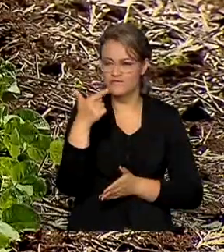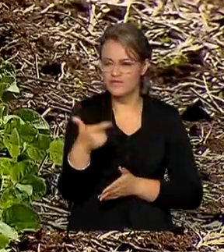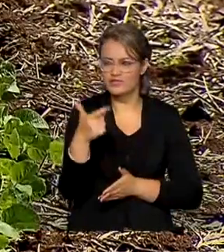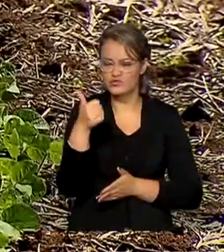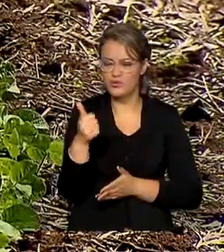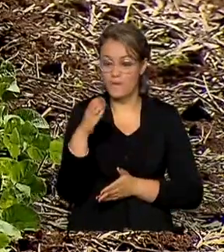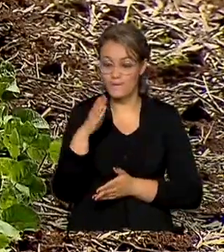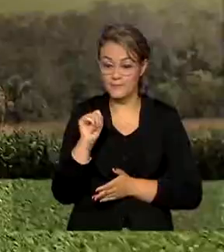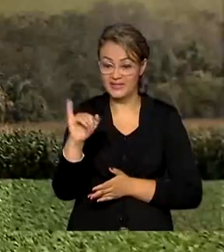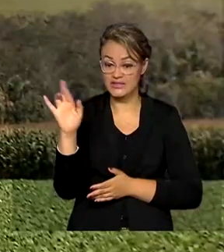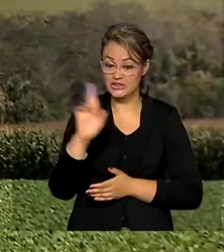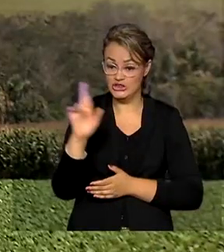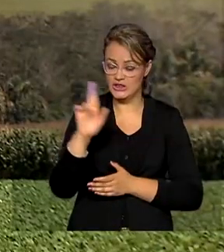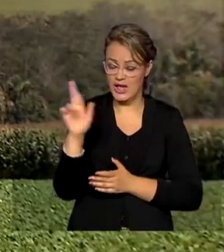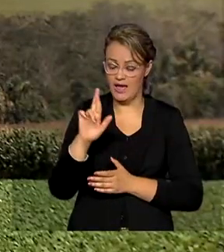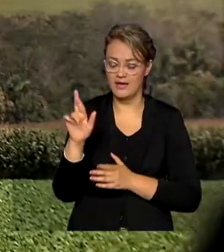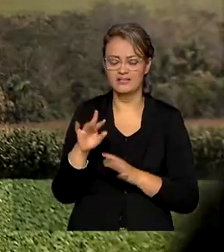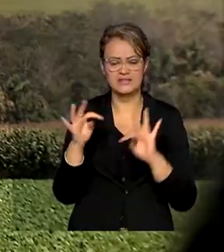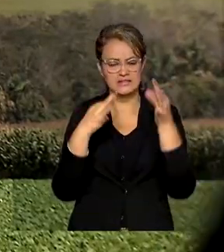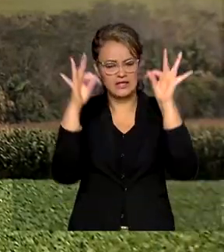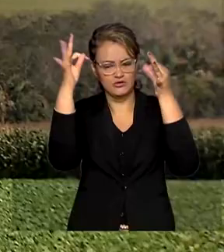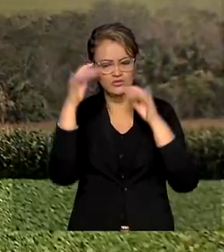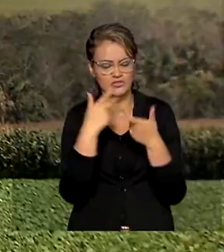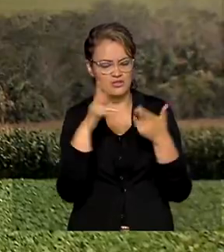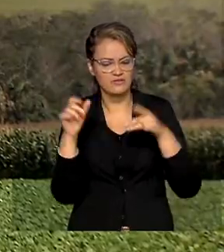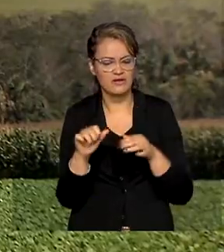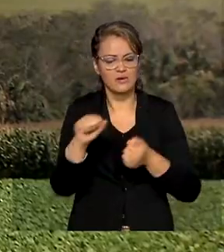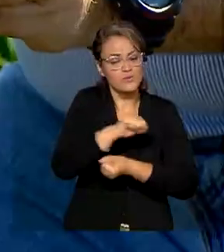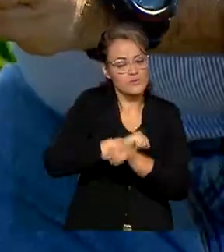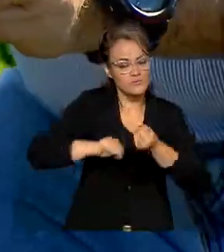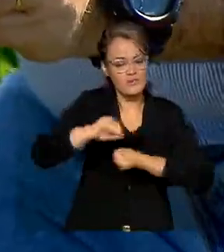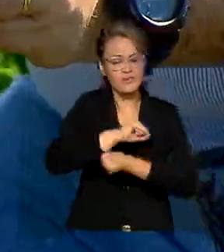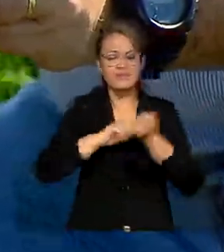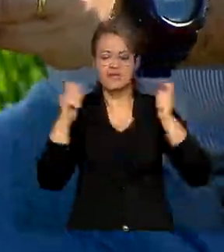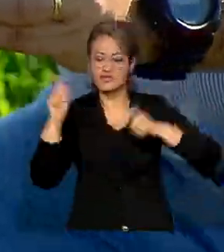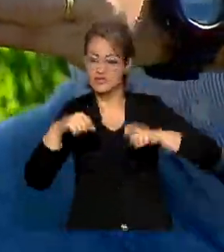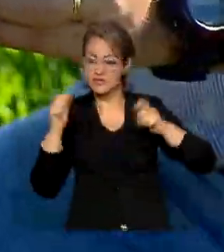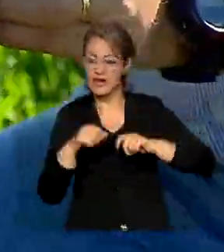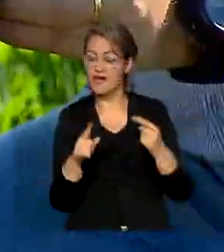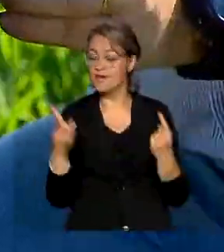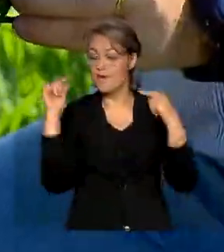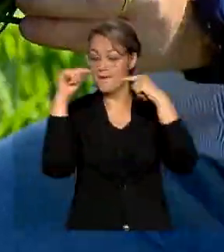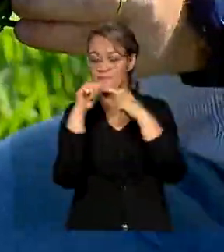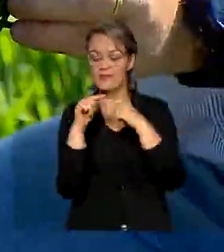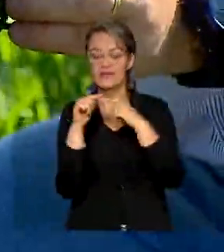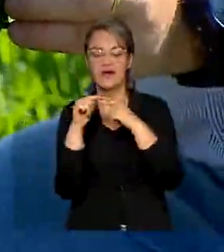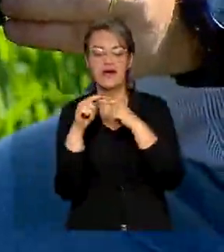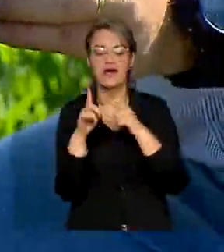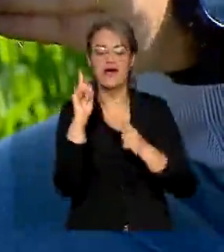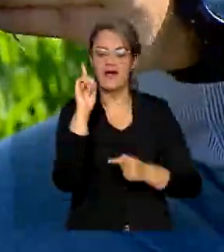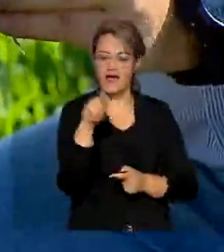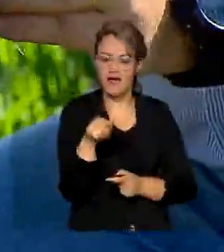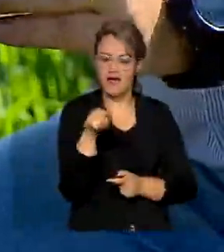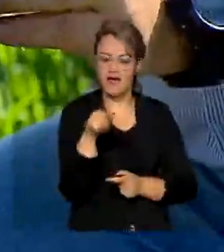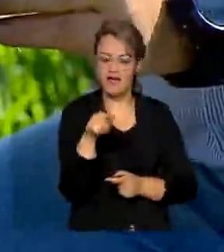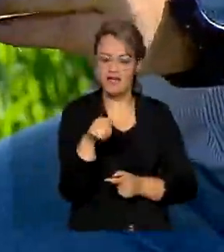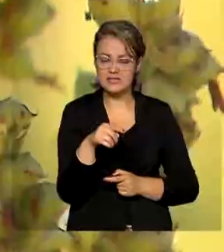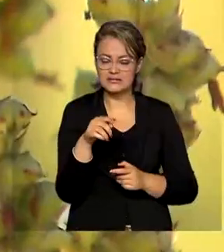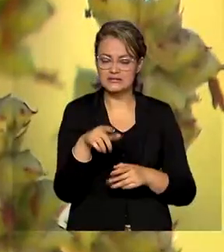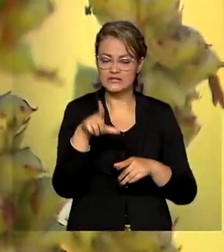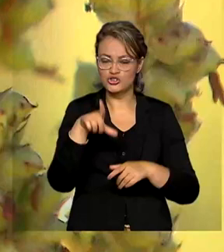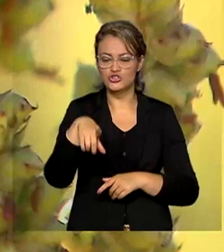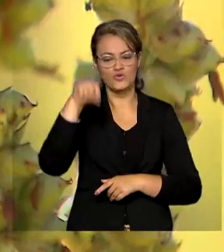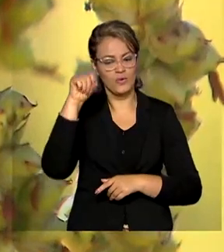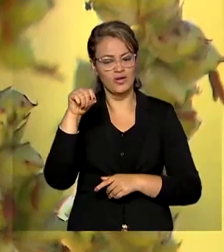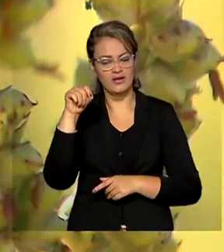21 bilhões em tecnologias para produção sustentável. Entre as metas traçadas estava a adoção de medidas